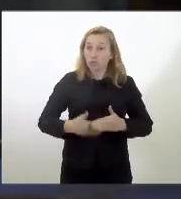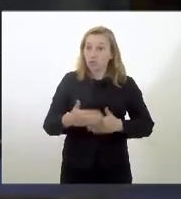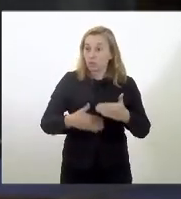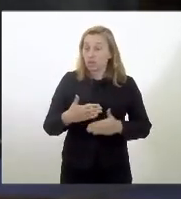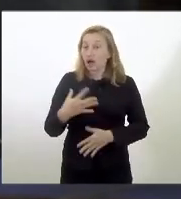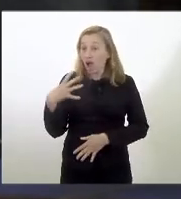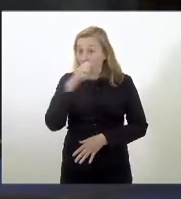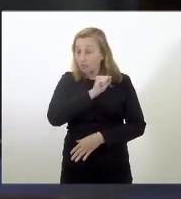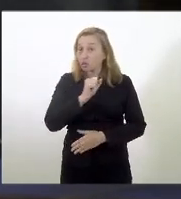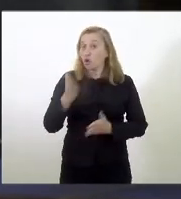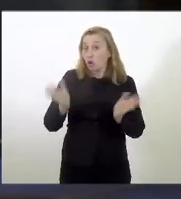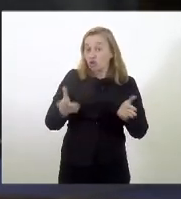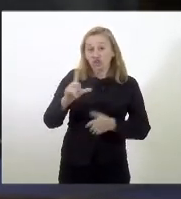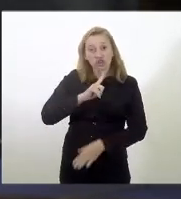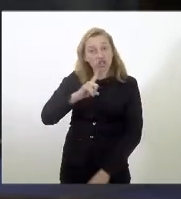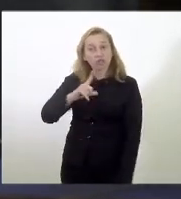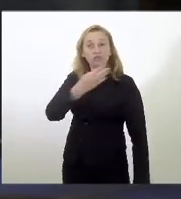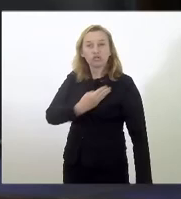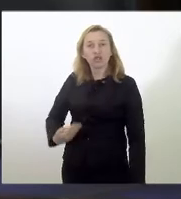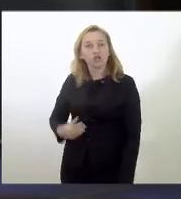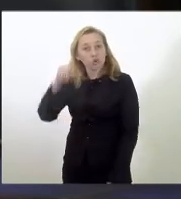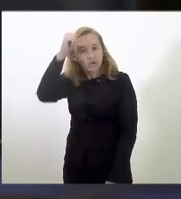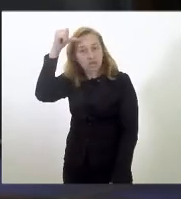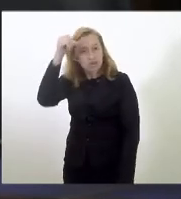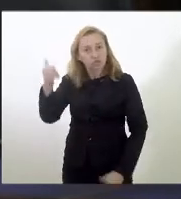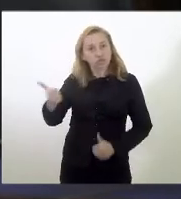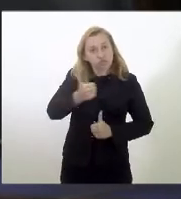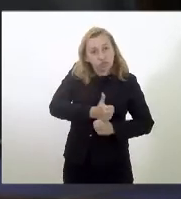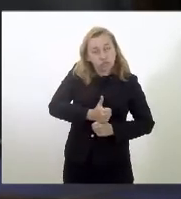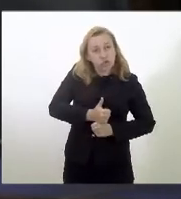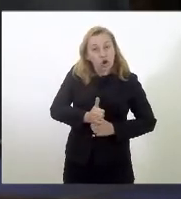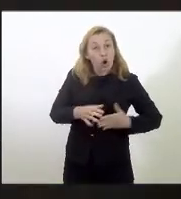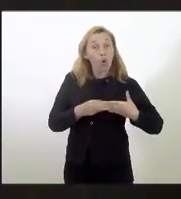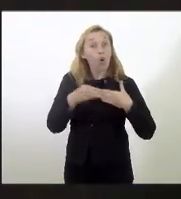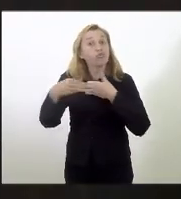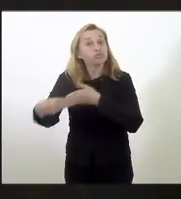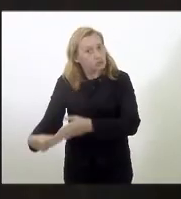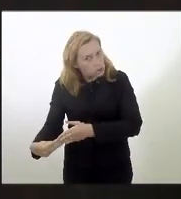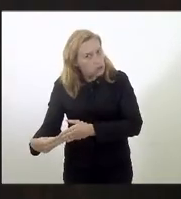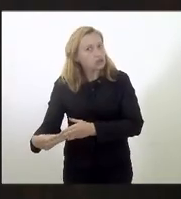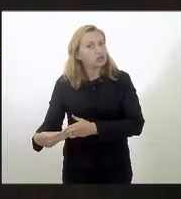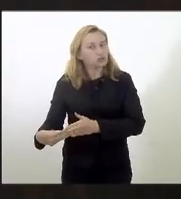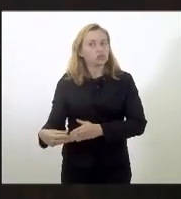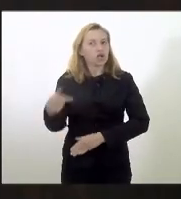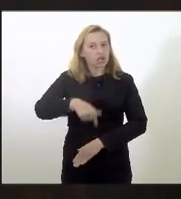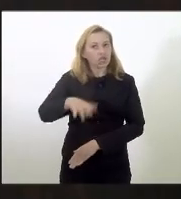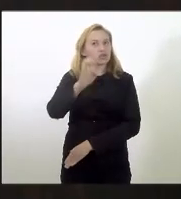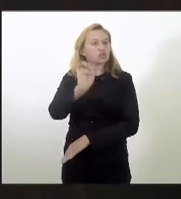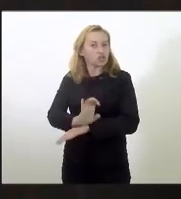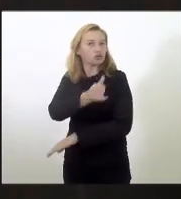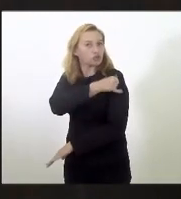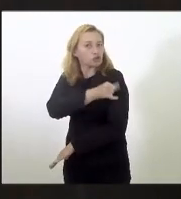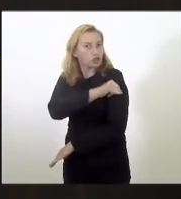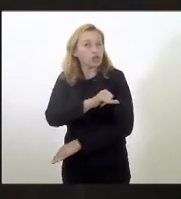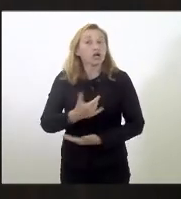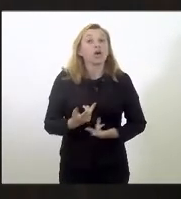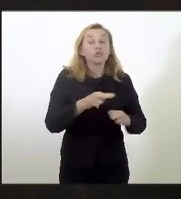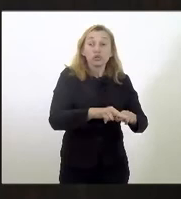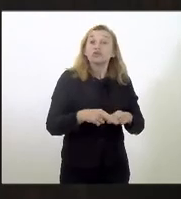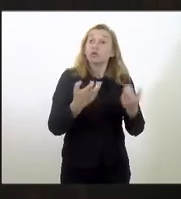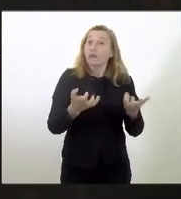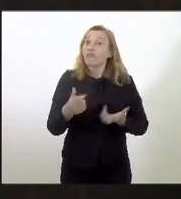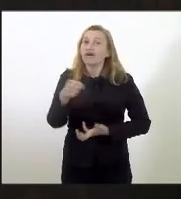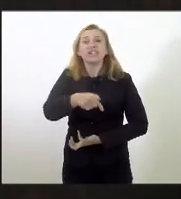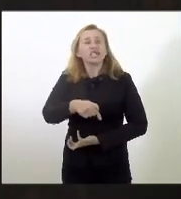Temos hoje o governador Cláudio Castro efetivado e nos conduzindo aqui no Estado do Rio de Janeiro. Portanto, eu quero